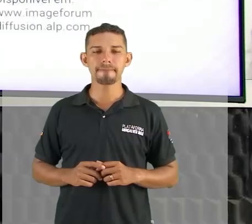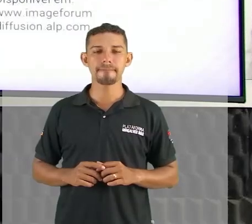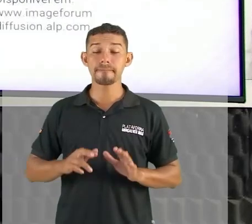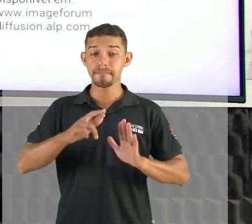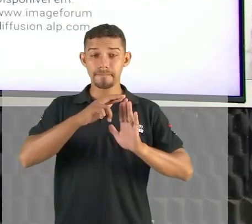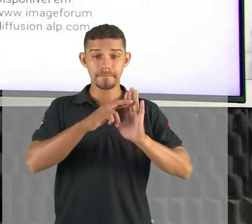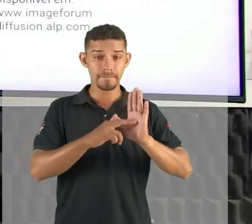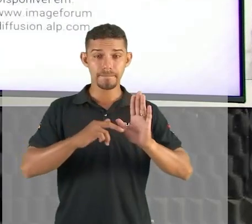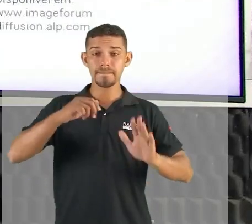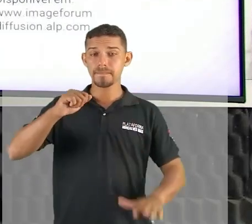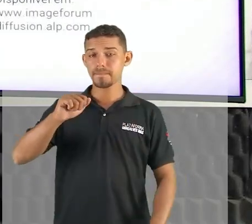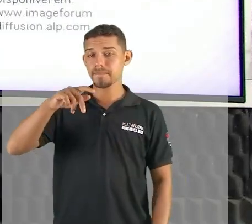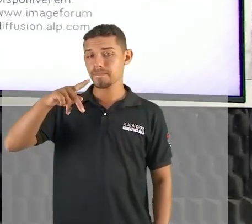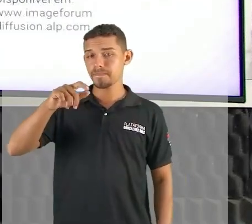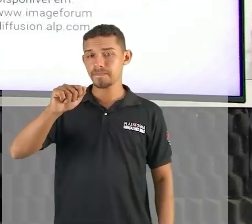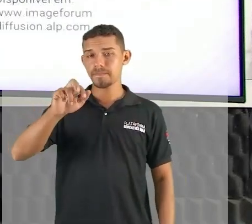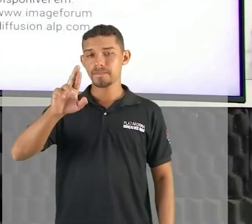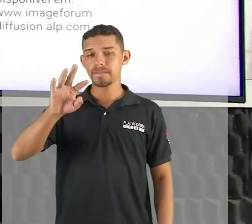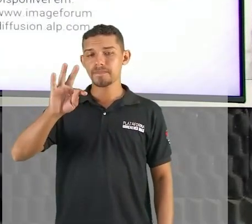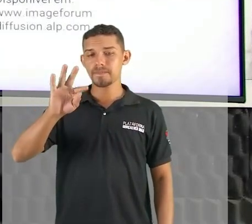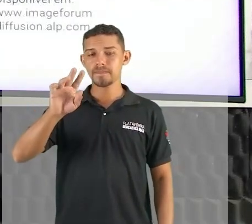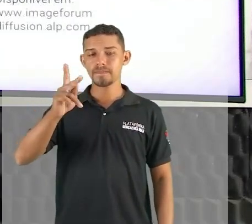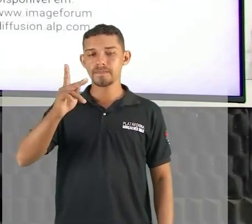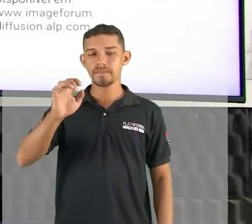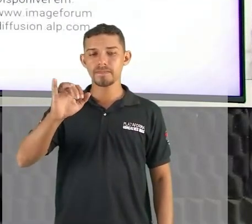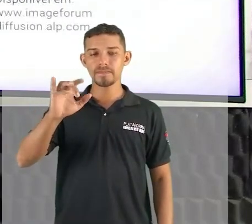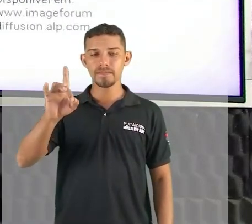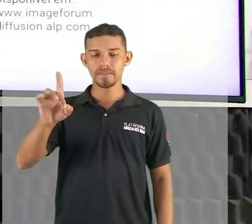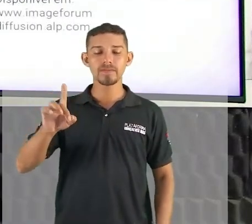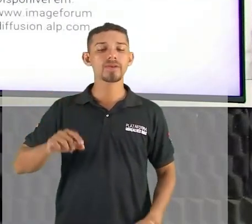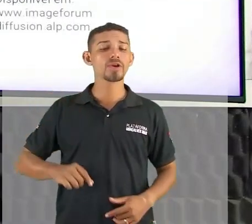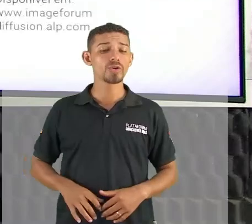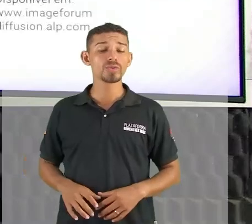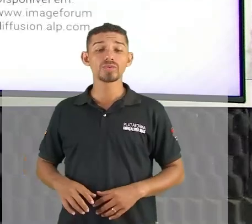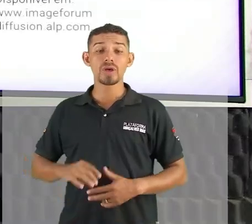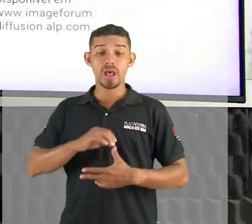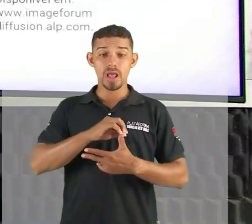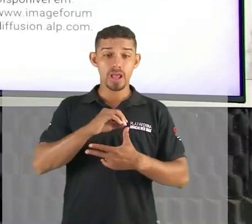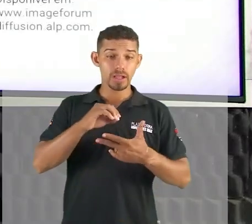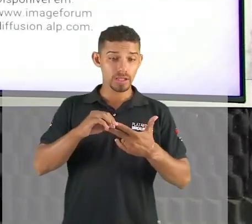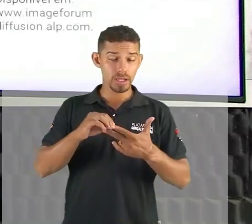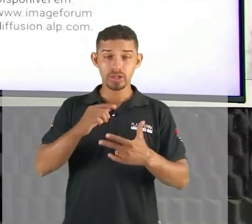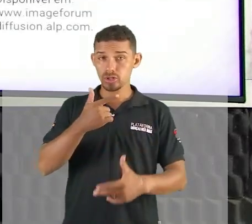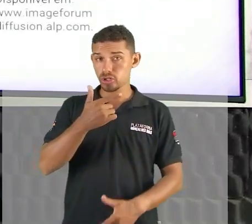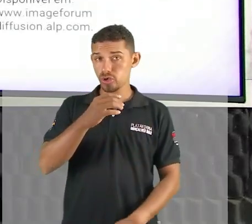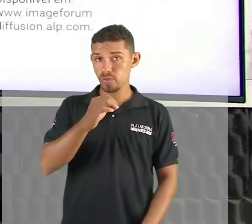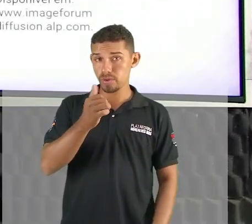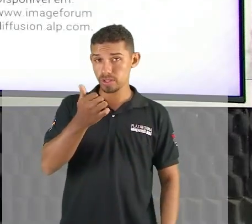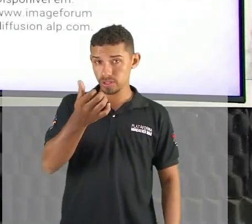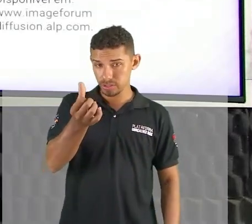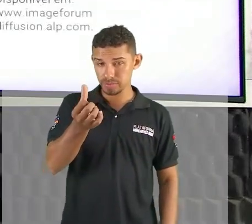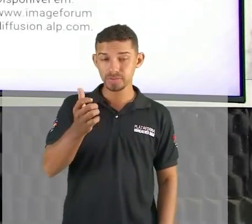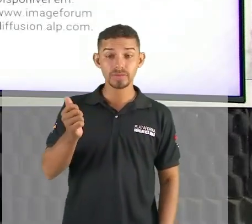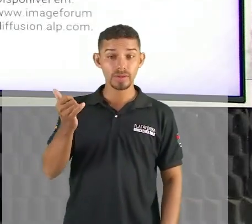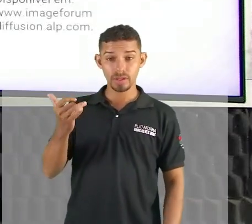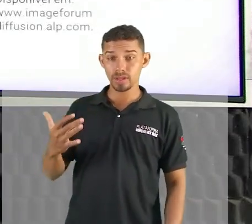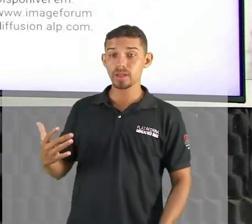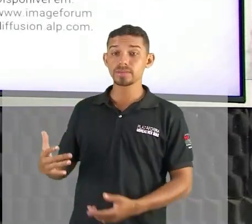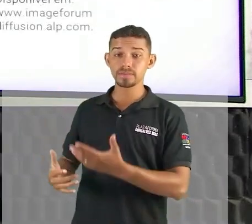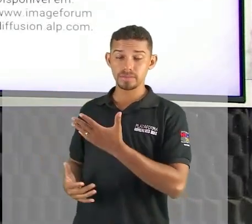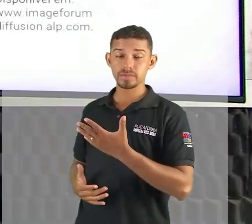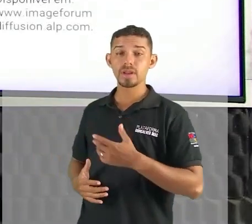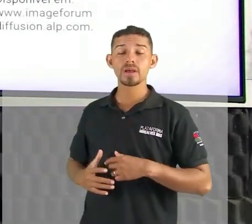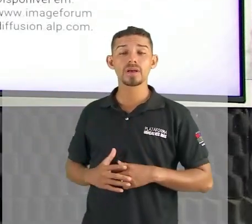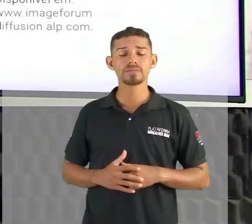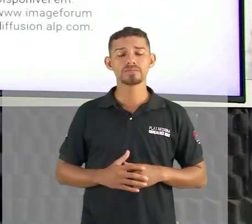do Apartheid, Enem 2016. Eu quero chamar a atenção, claro, para vocês desse regime do Apartheid, porque